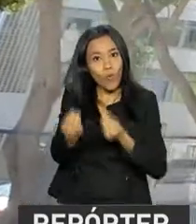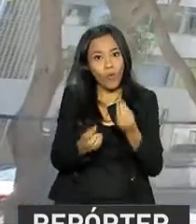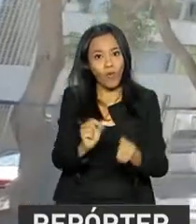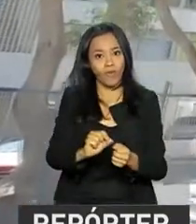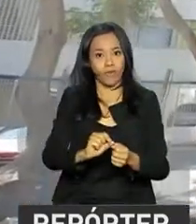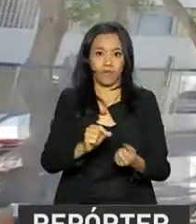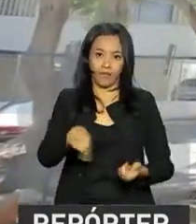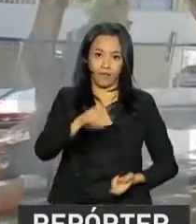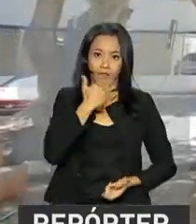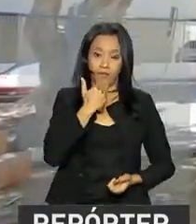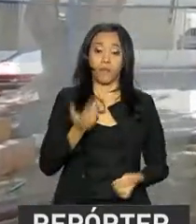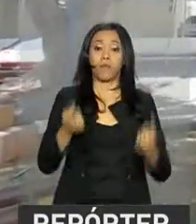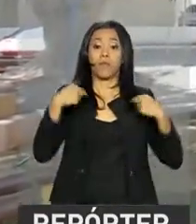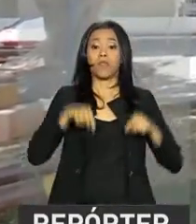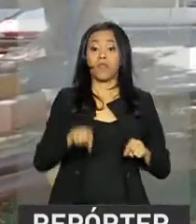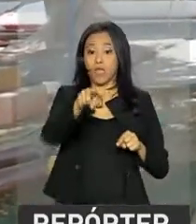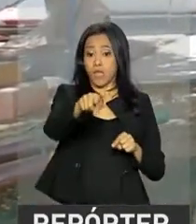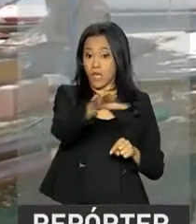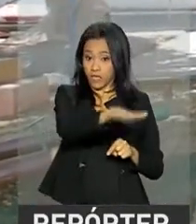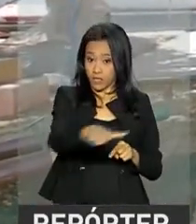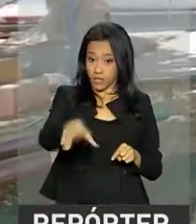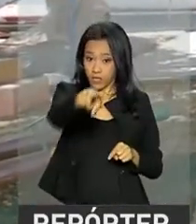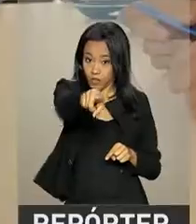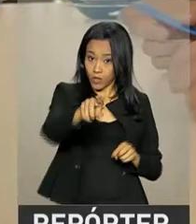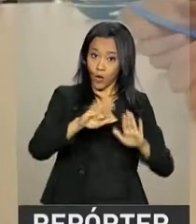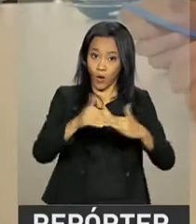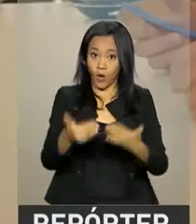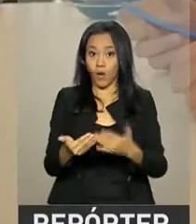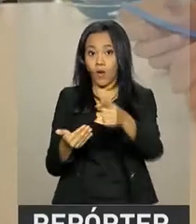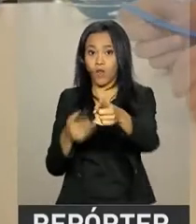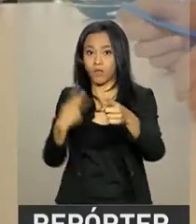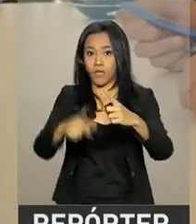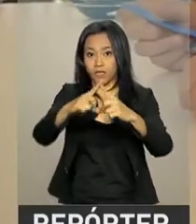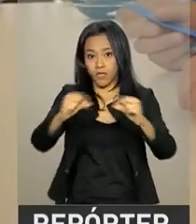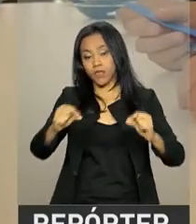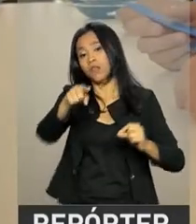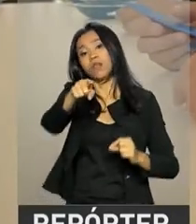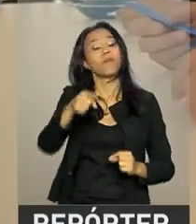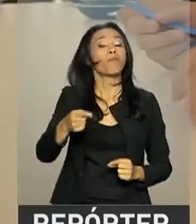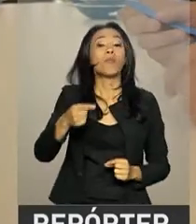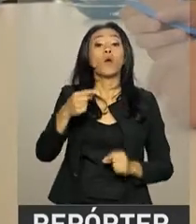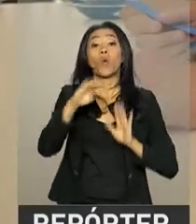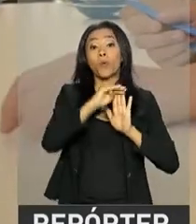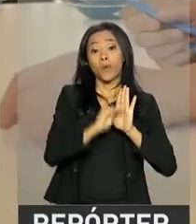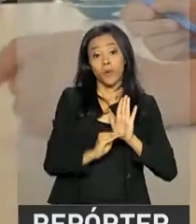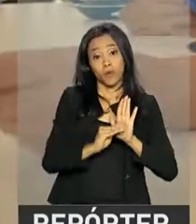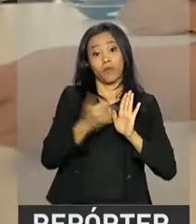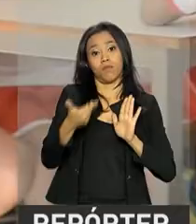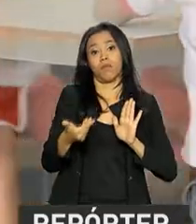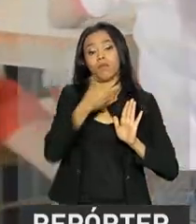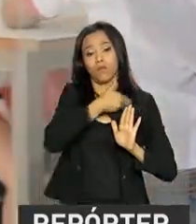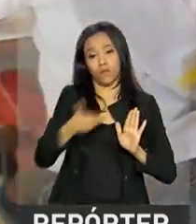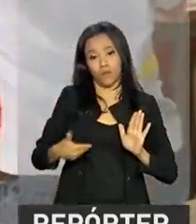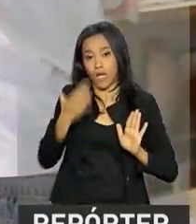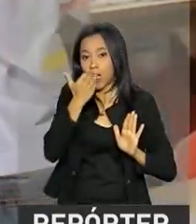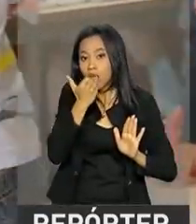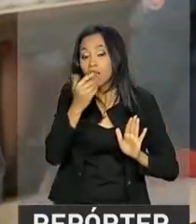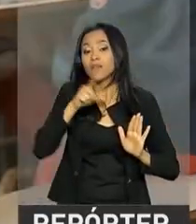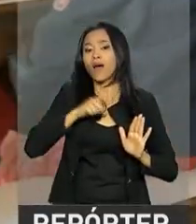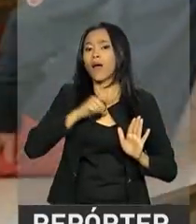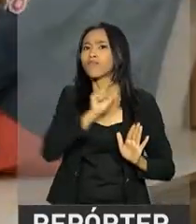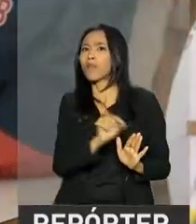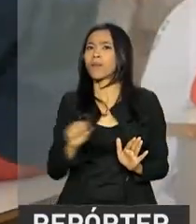como no jardim de infância dois de brasília o programa nacional de alimentação escolar está presente em mais de